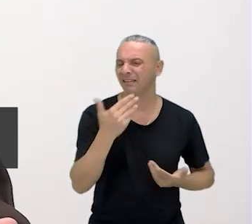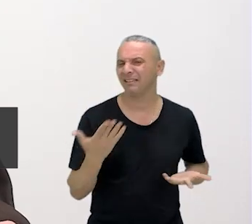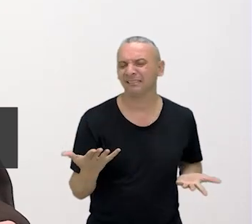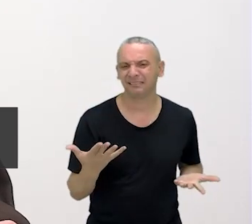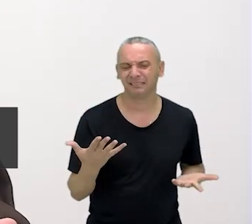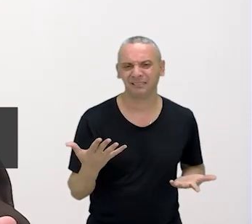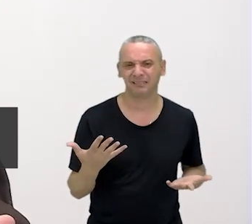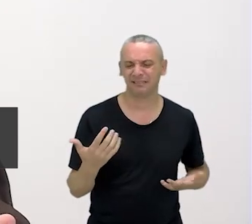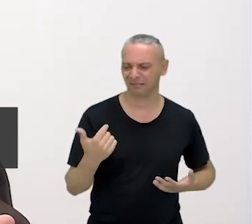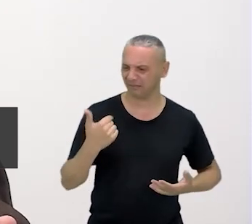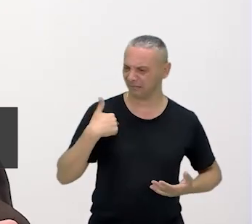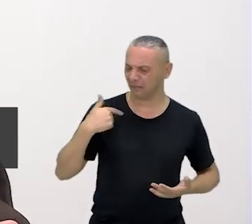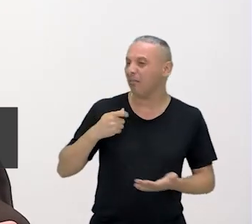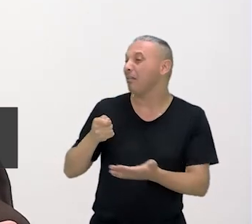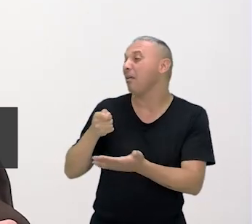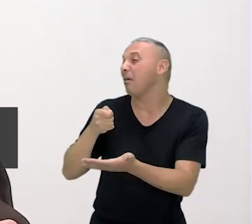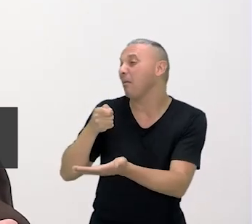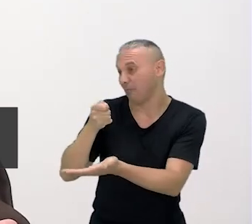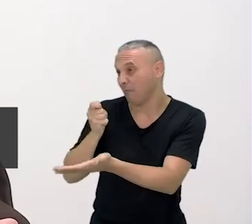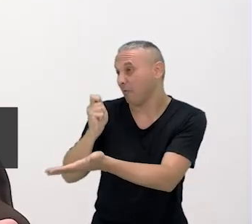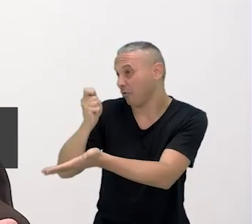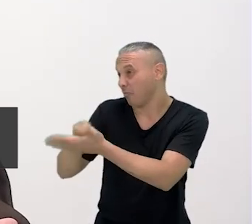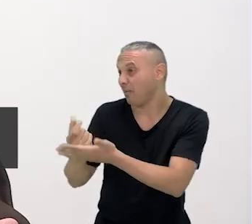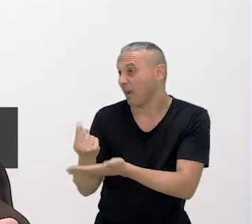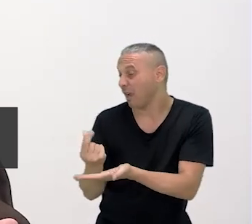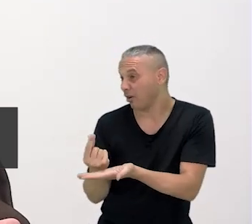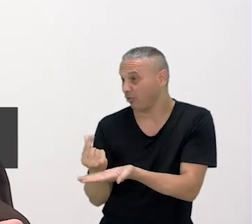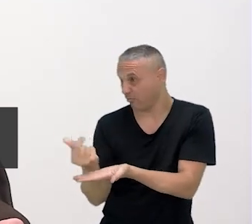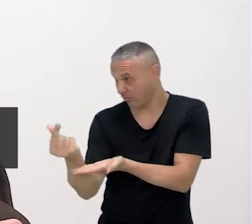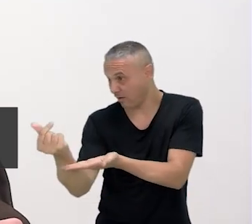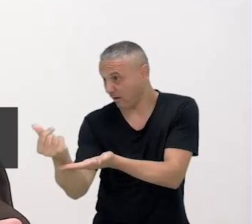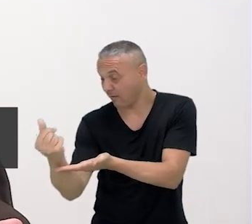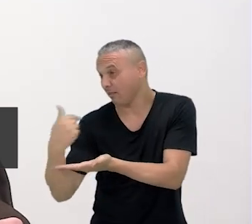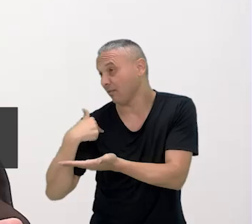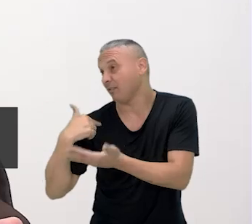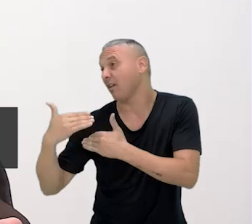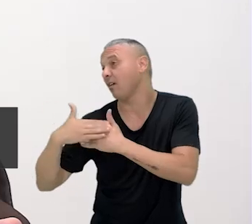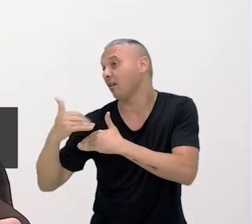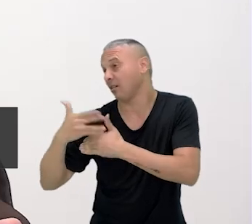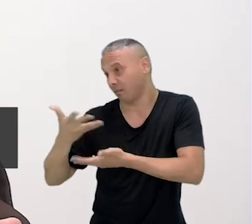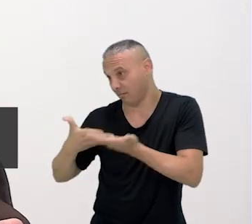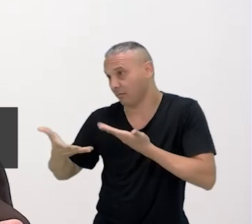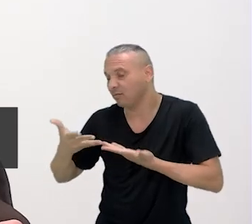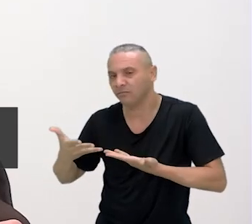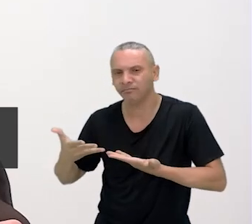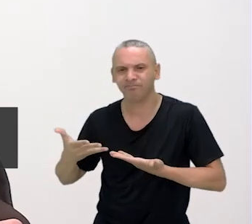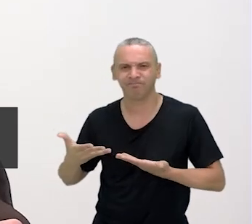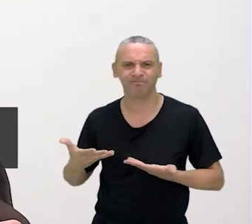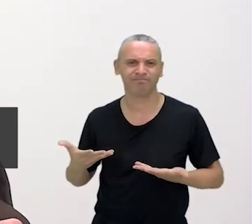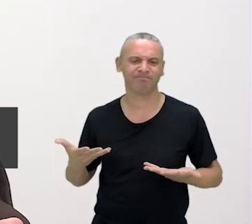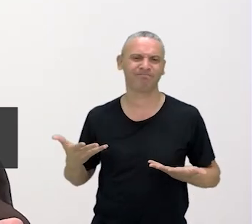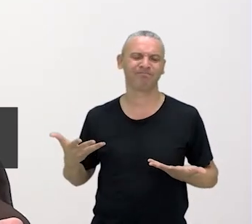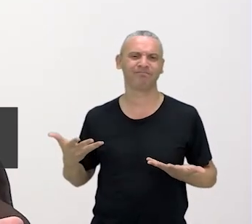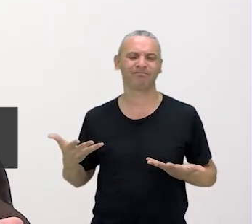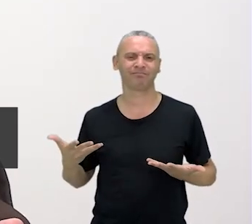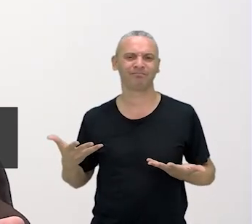como pagar por um afeto? Não tem. Você vai ter que lembrar o que a sua mãe sente por você, que é realmente